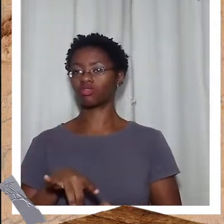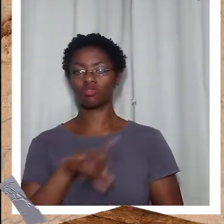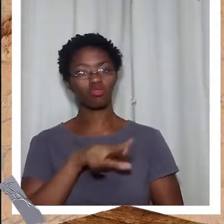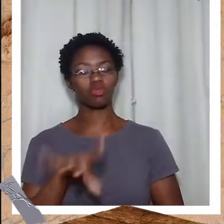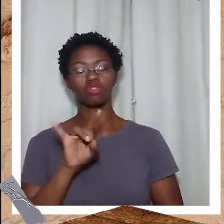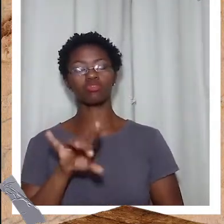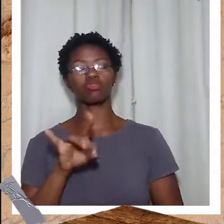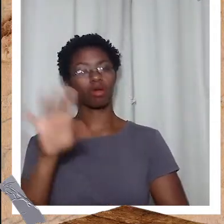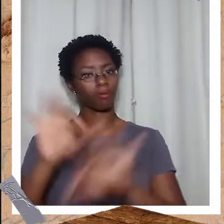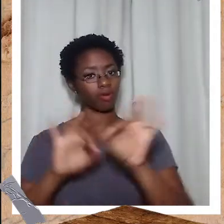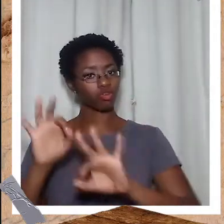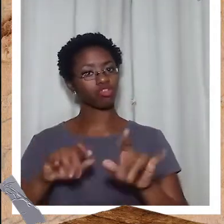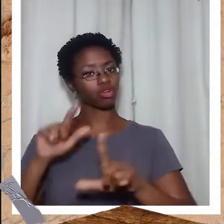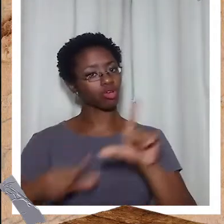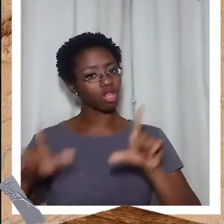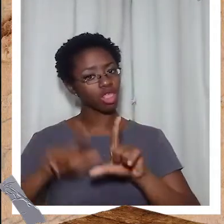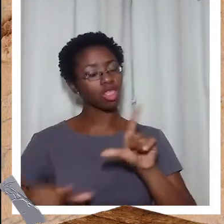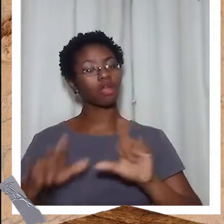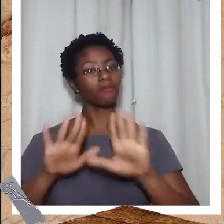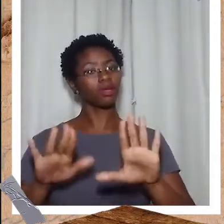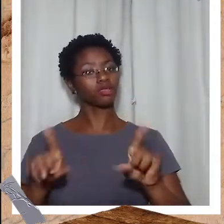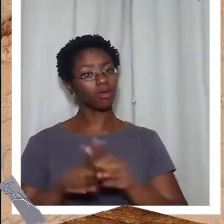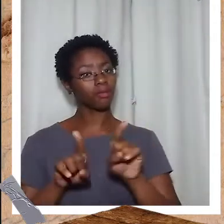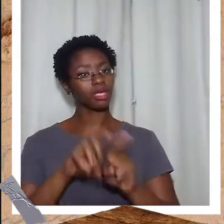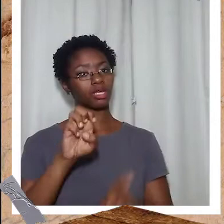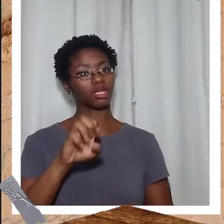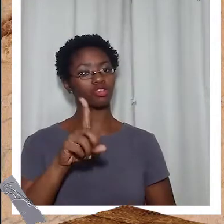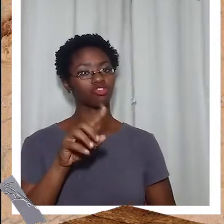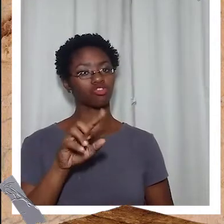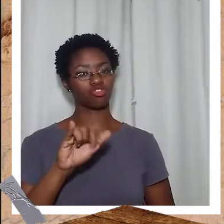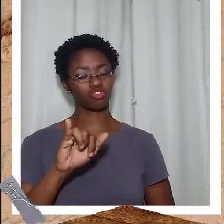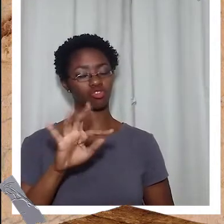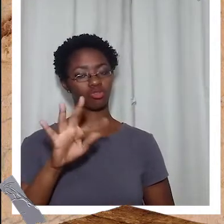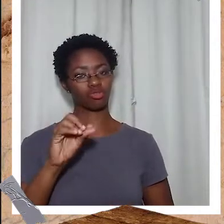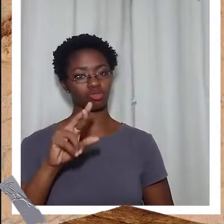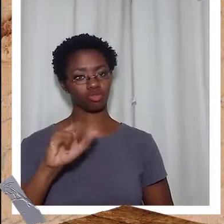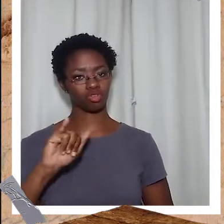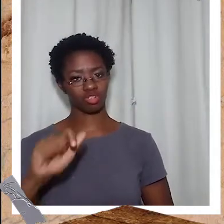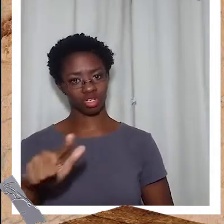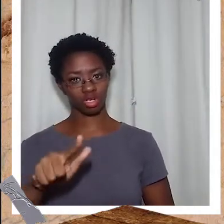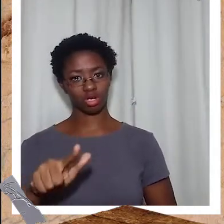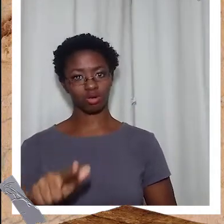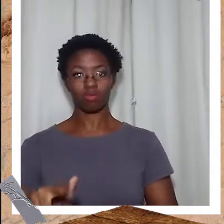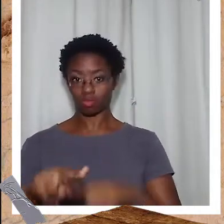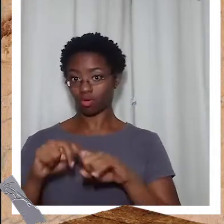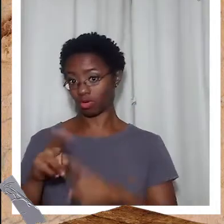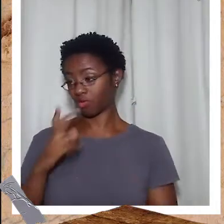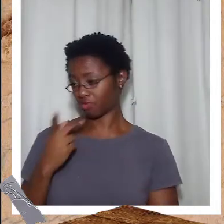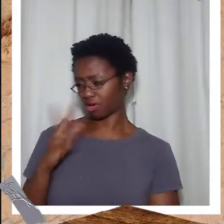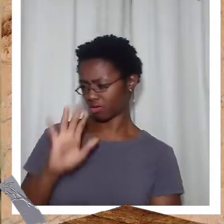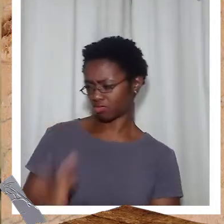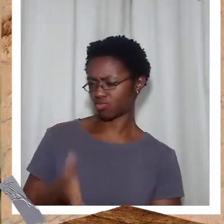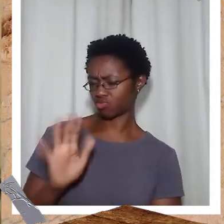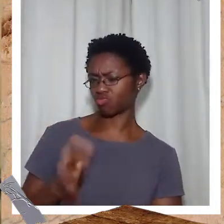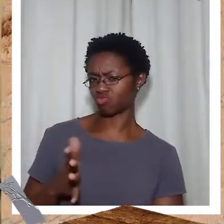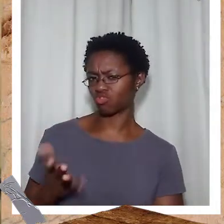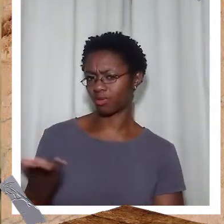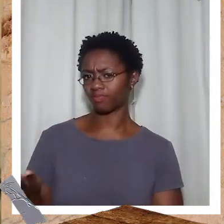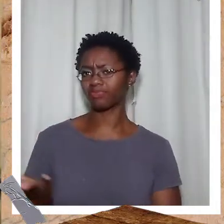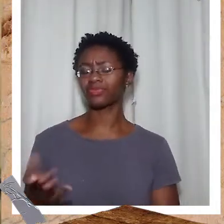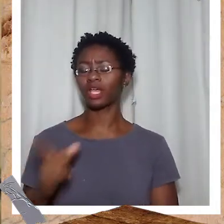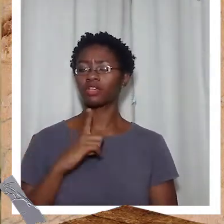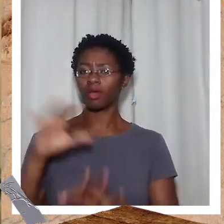um projeto literário, mas um projeto editorial, como a Raquel Barreto ainda agora há pouco acabou de dizer. Carolina tinha um projeto